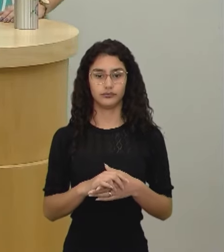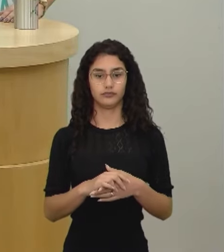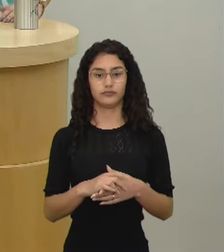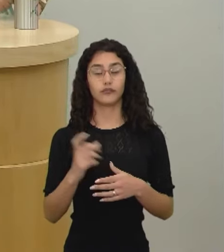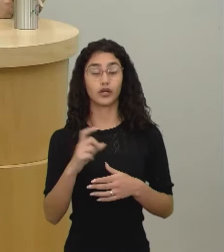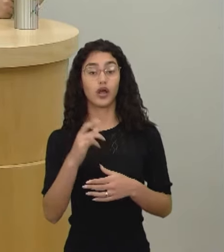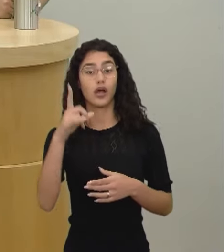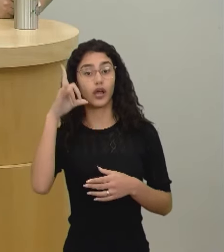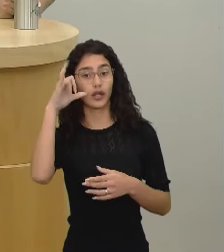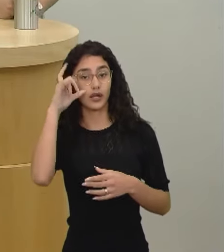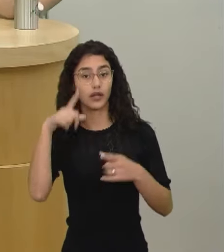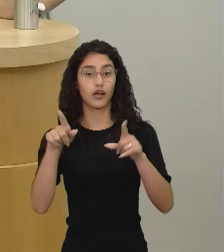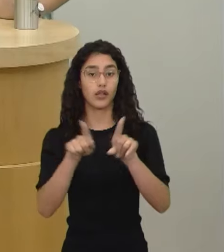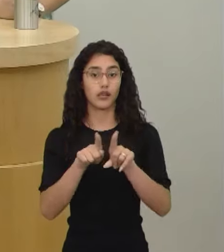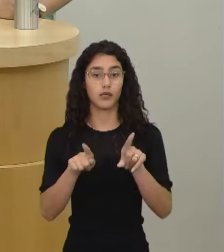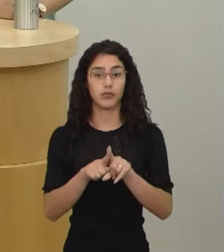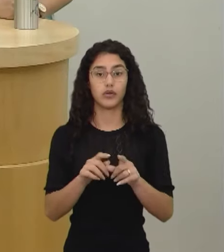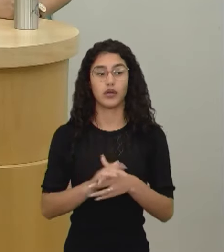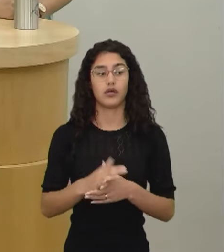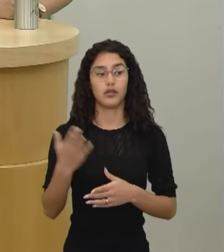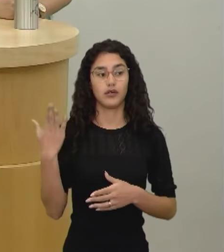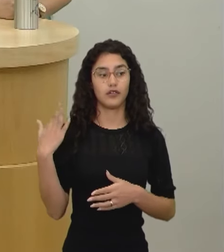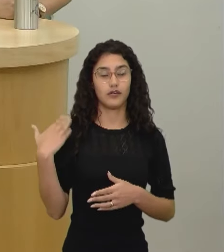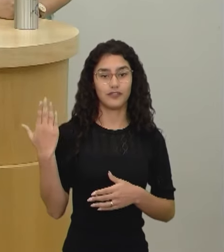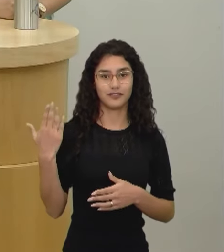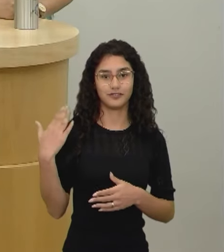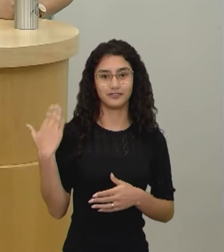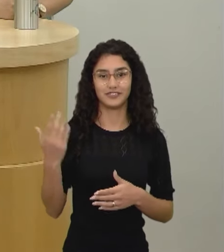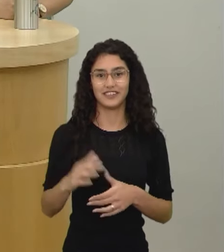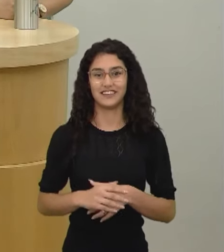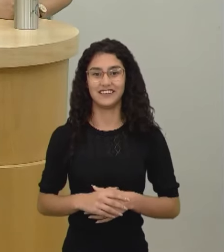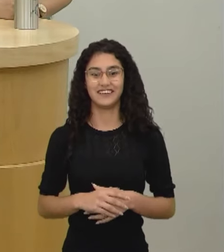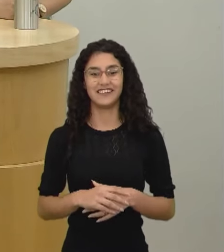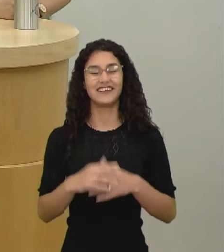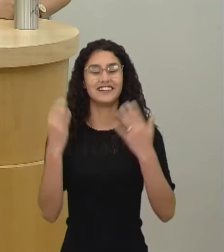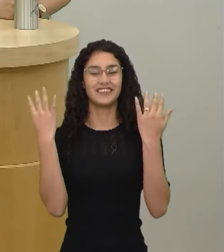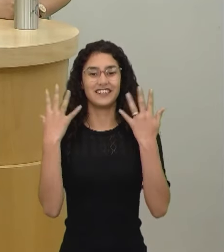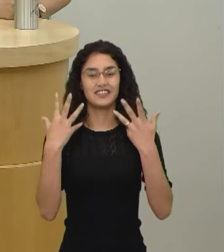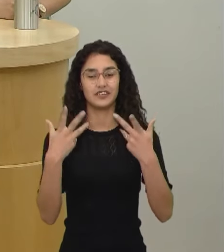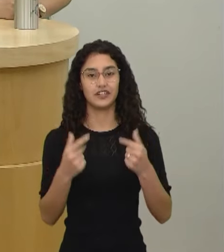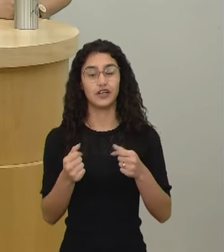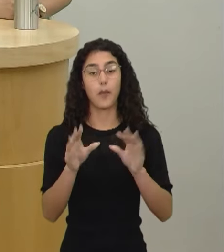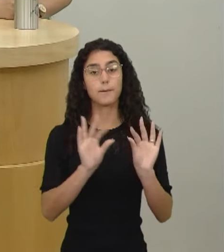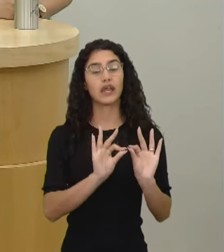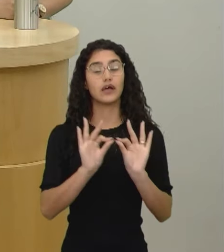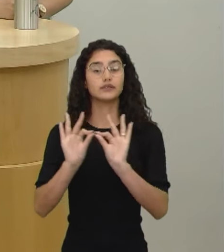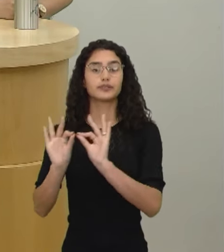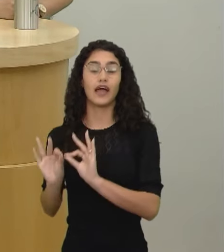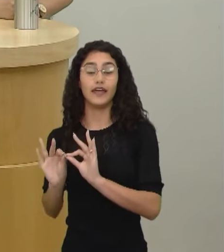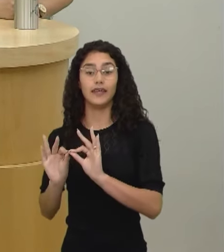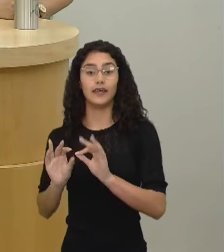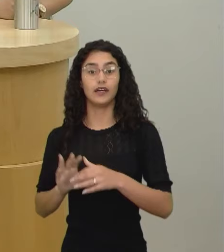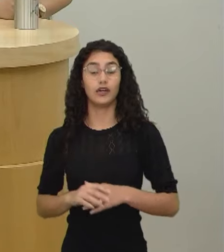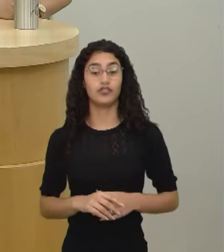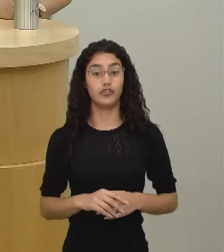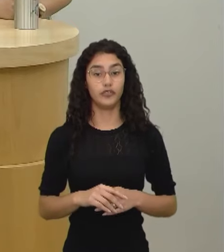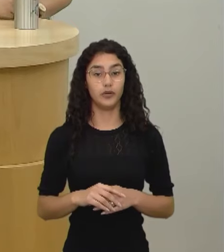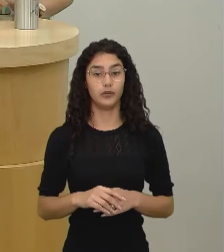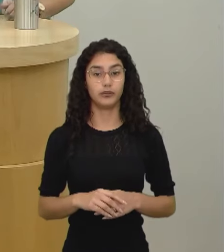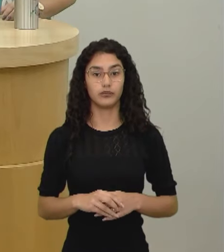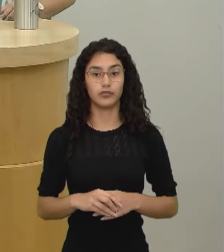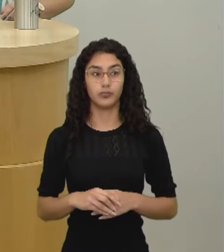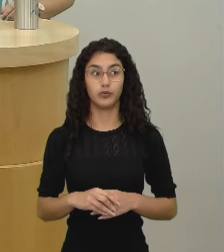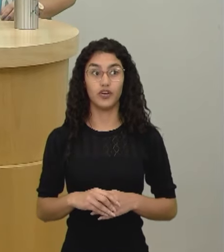Professor, Instagram. famoso, TikToker, maravilhoso. Gente, sigam ele, que ele é o TikToker maravilhoso, apenas